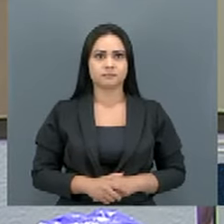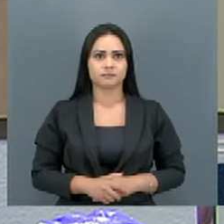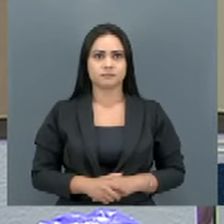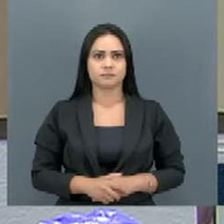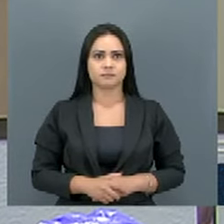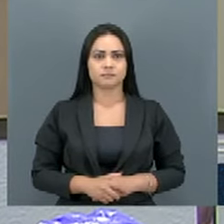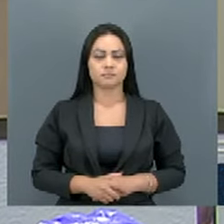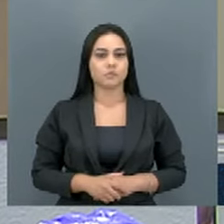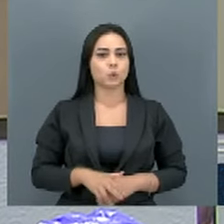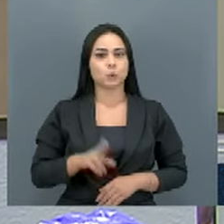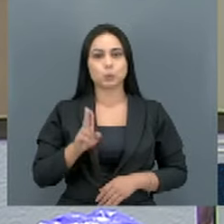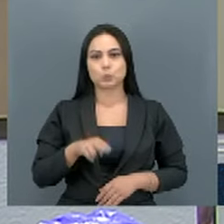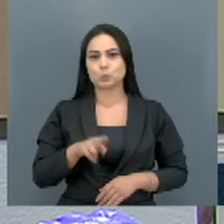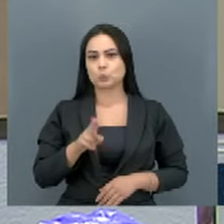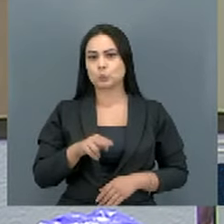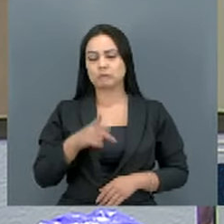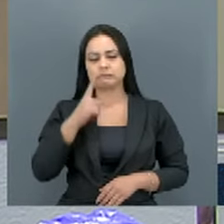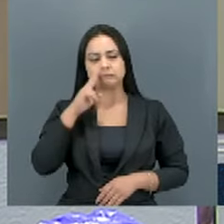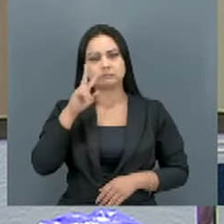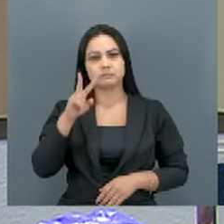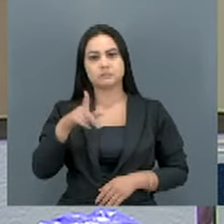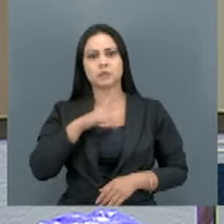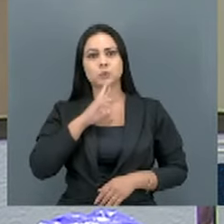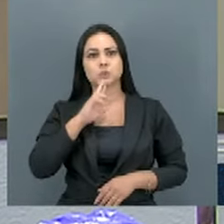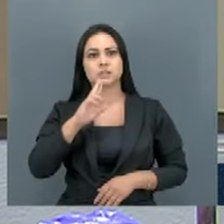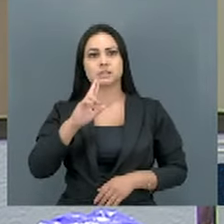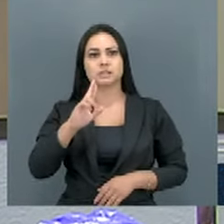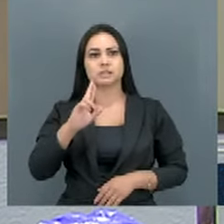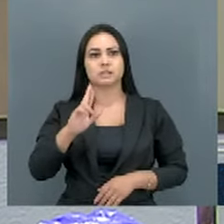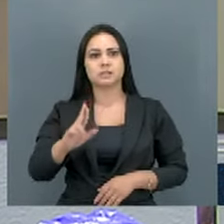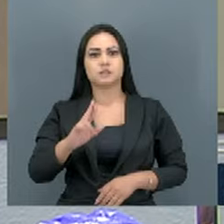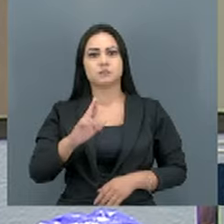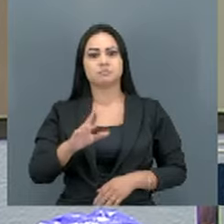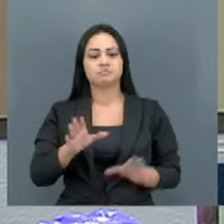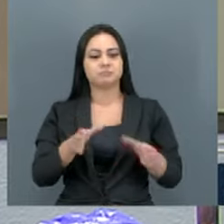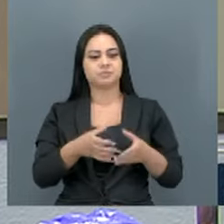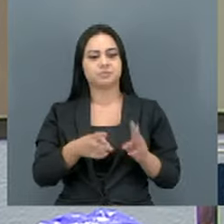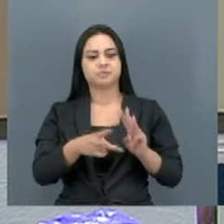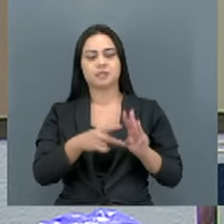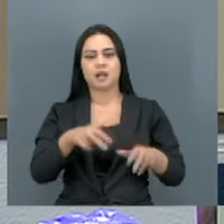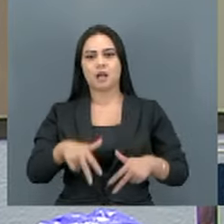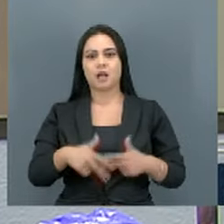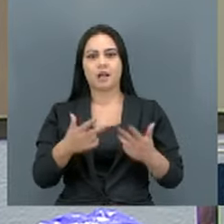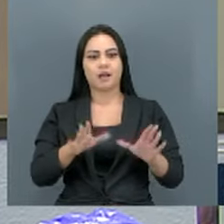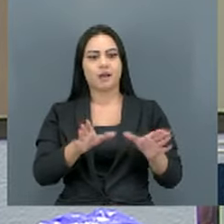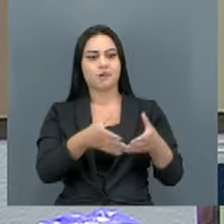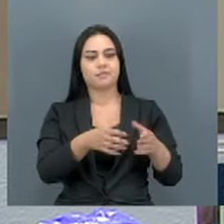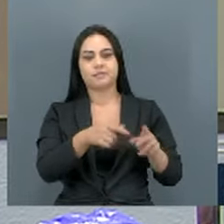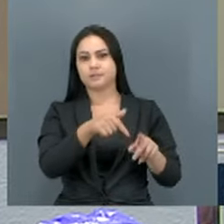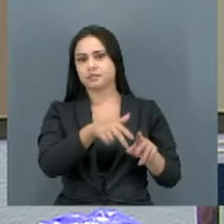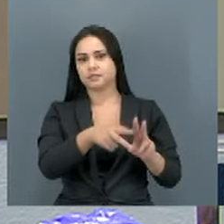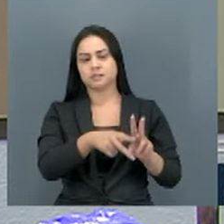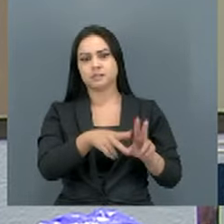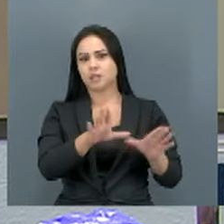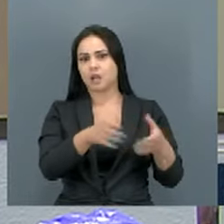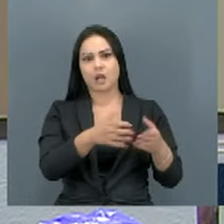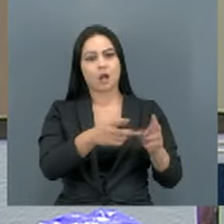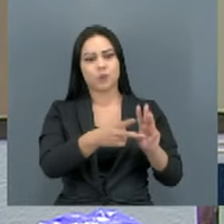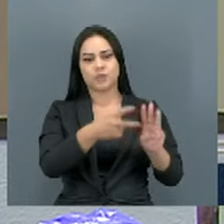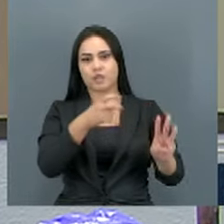nunca que chegou a resultado dele dentro das aldeias. Nunca. Está usando